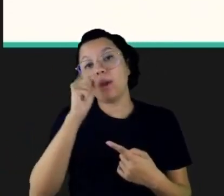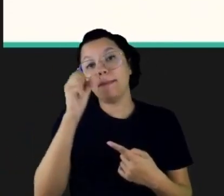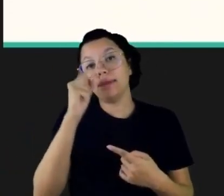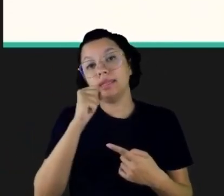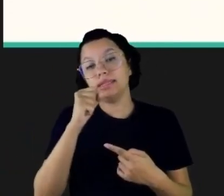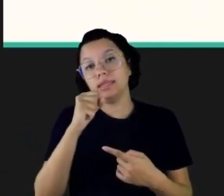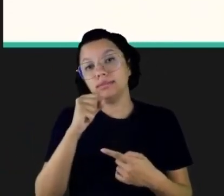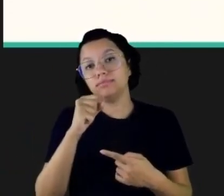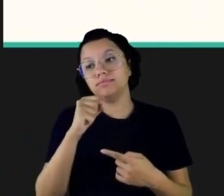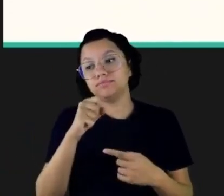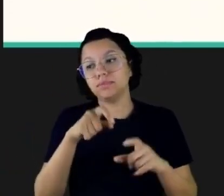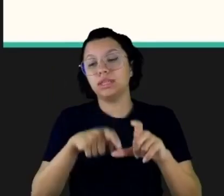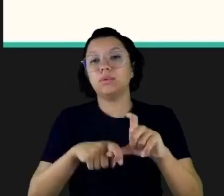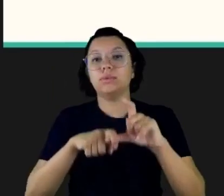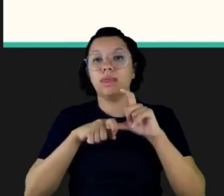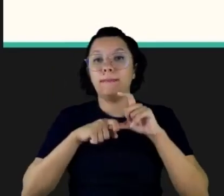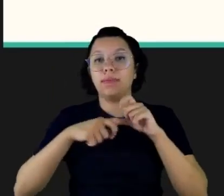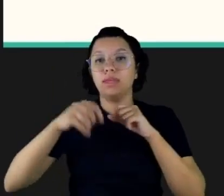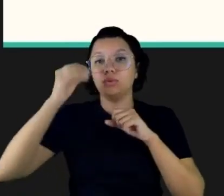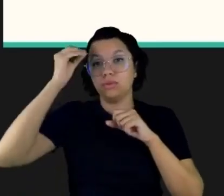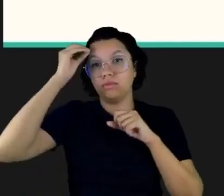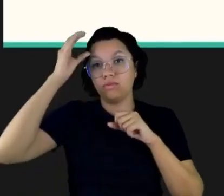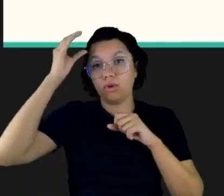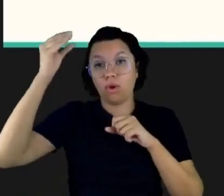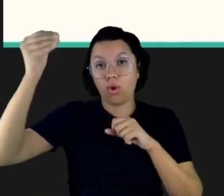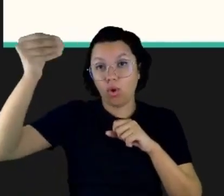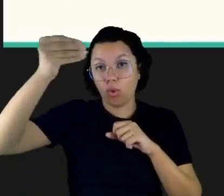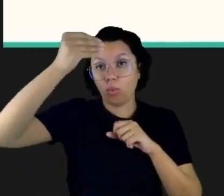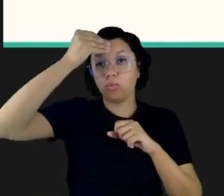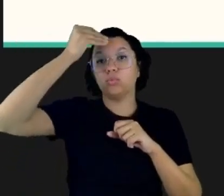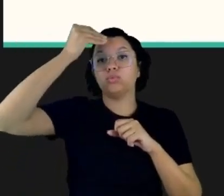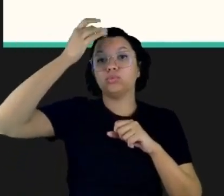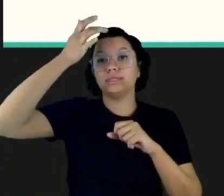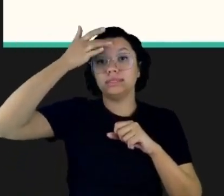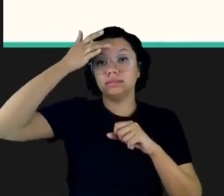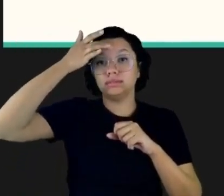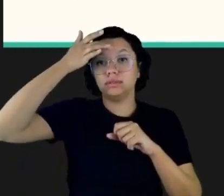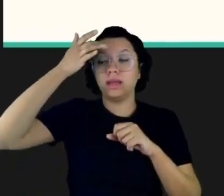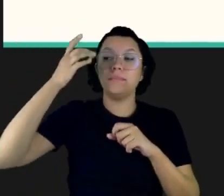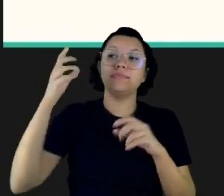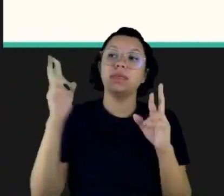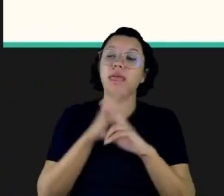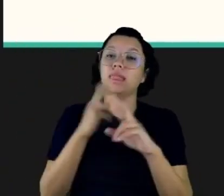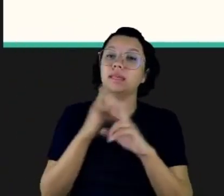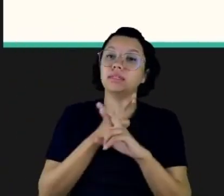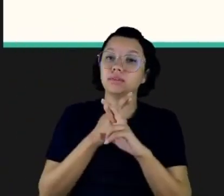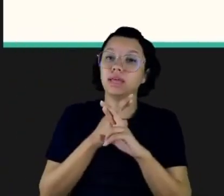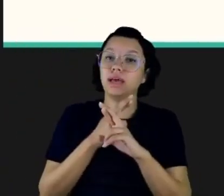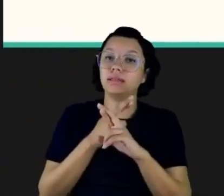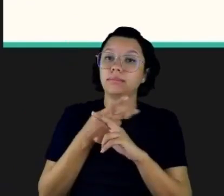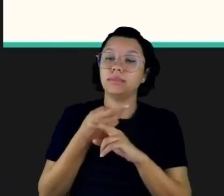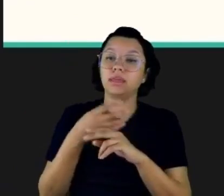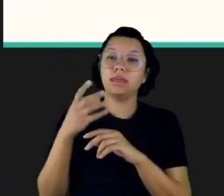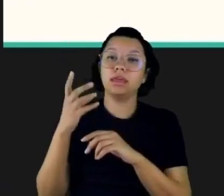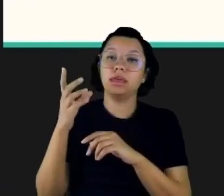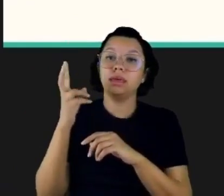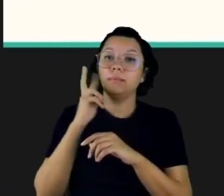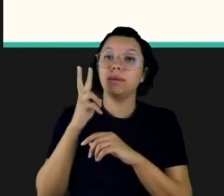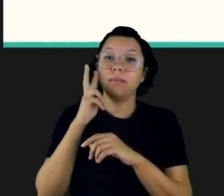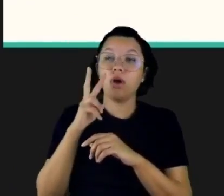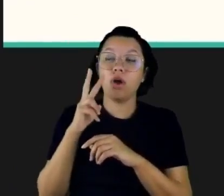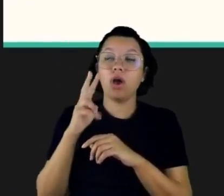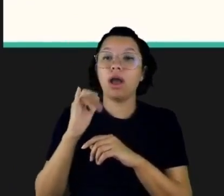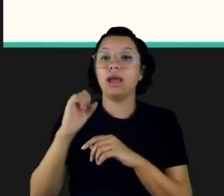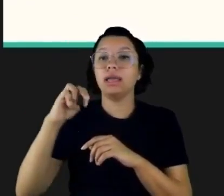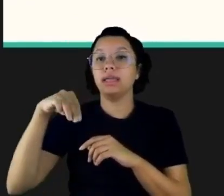da informação e retenção. A aquisição de informação está ligada à minha memória imediata. Eu não tenho memória imediata, como que eu vou